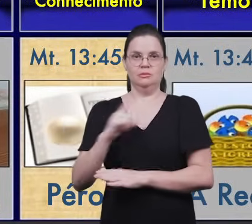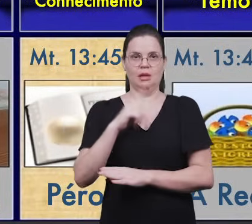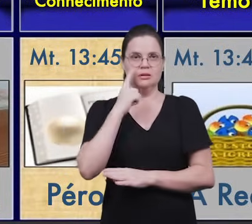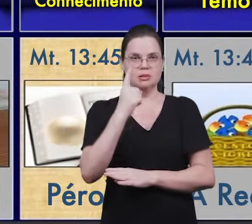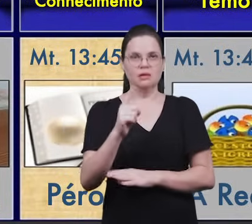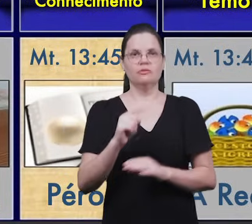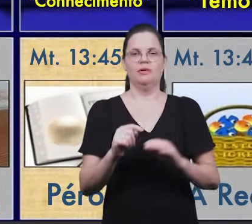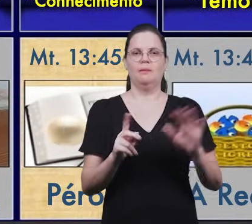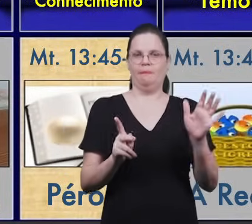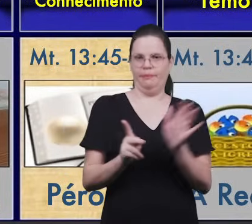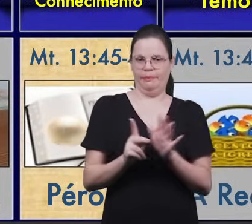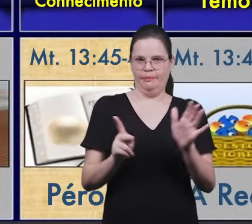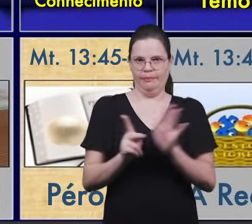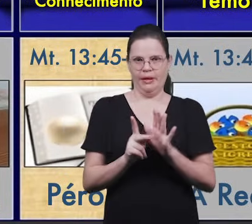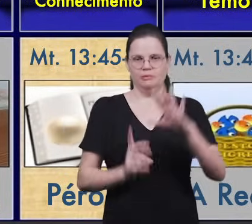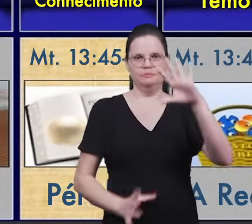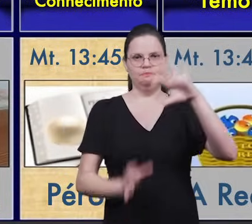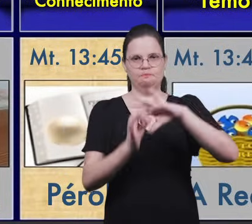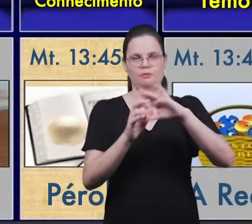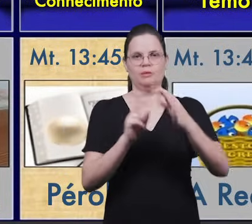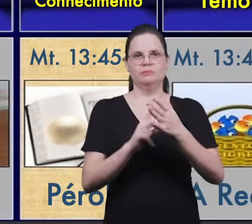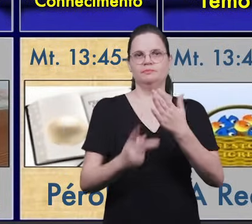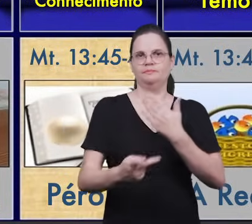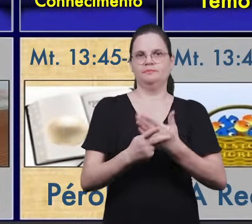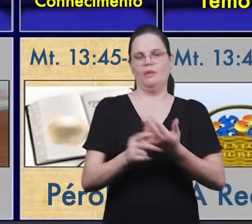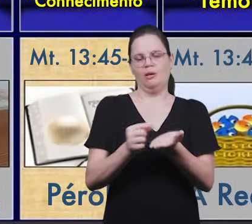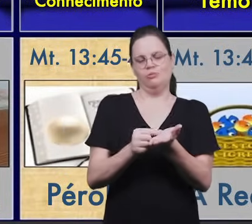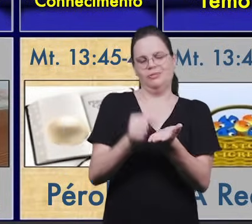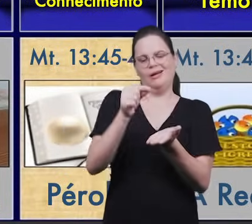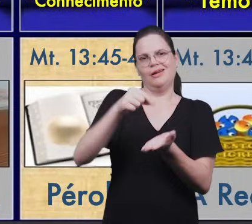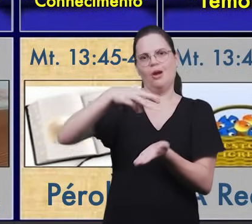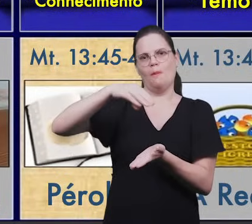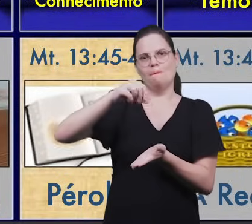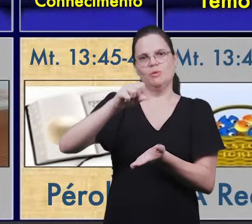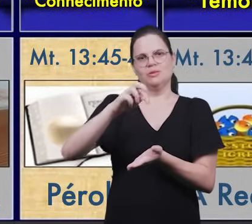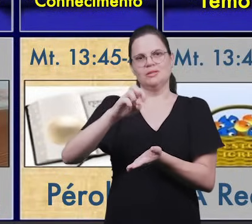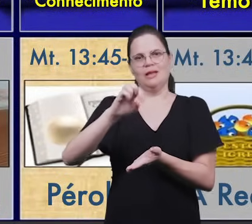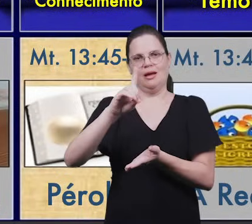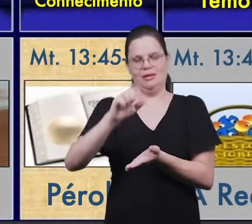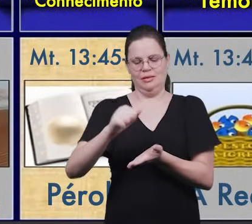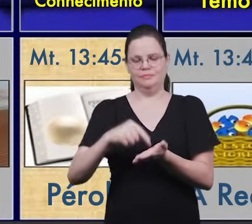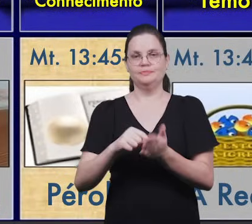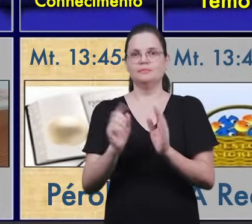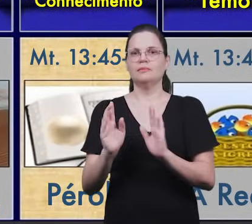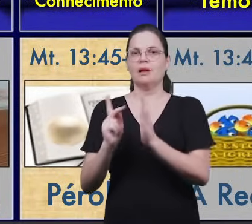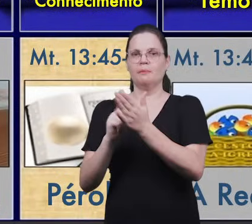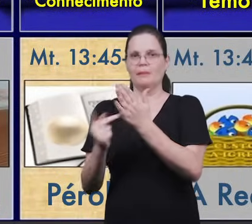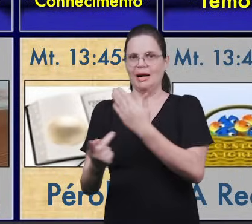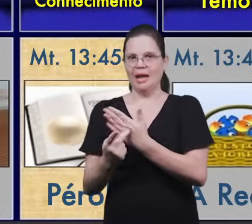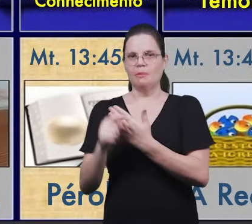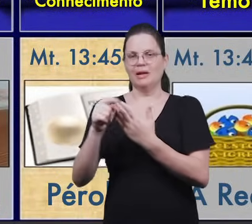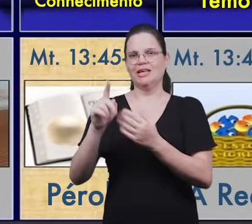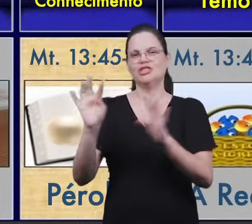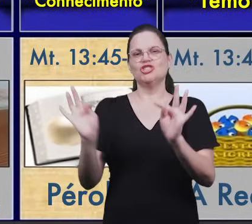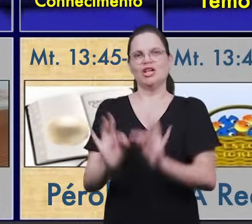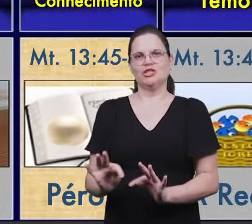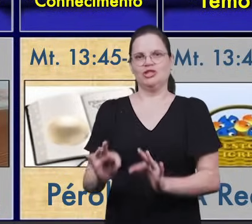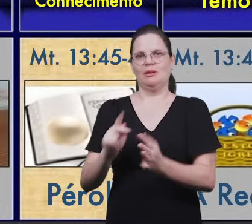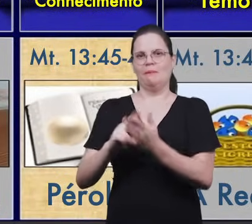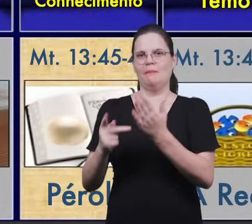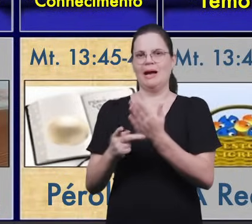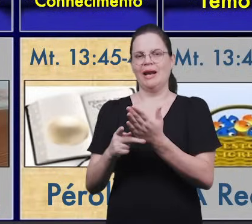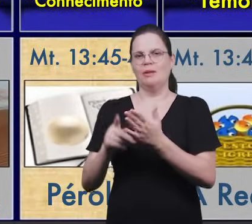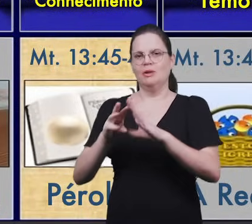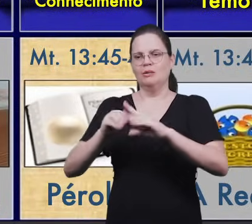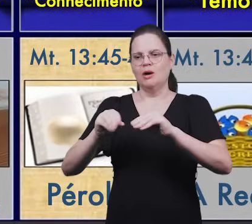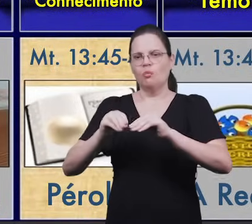temos a igreja de Pérgamo, a parábola do grão de mostarda, a igreja de Tiatira, a parábola do fermento, e por fim a gente vai